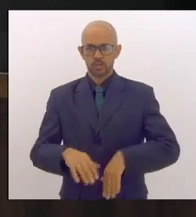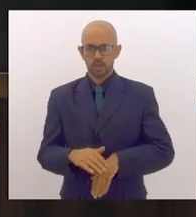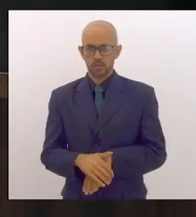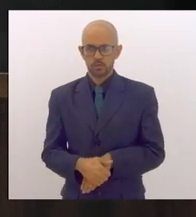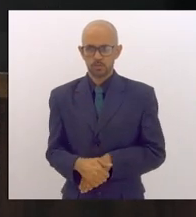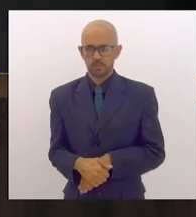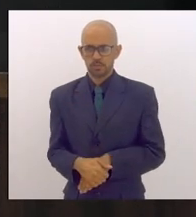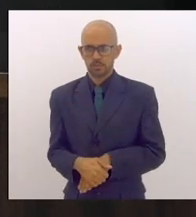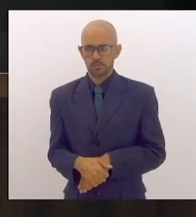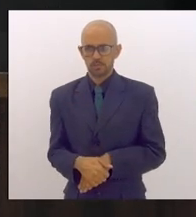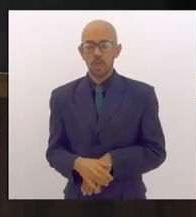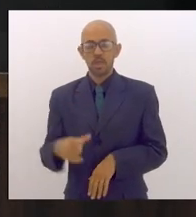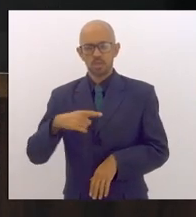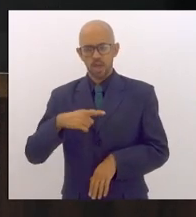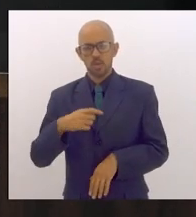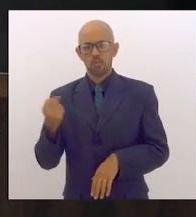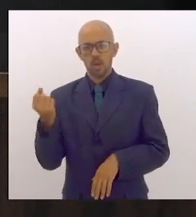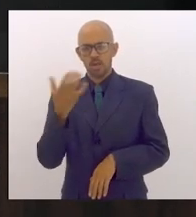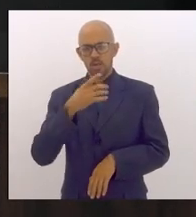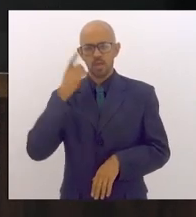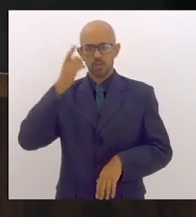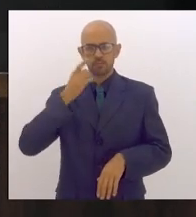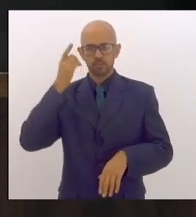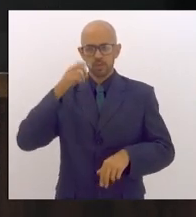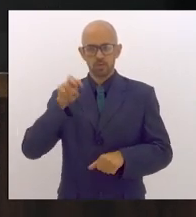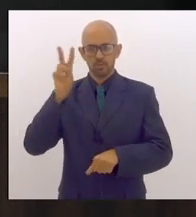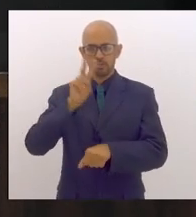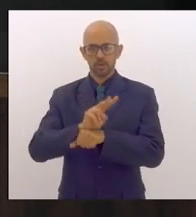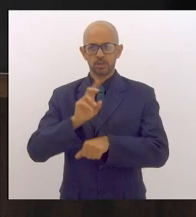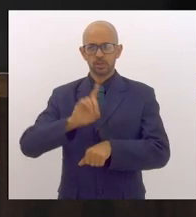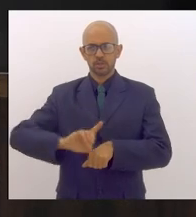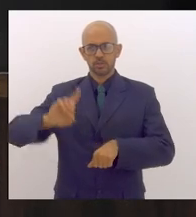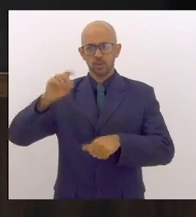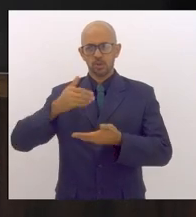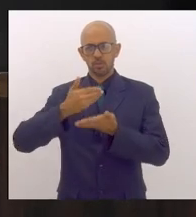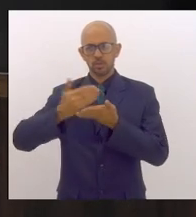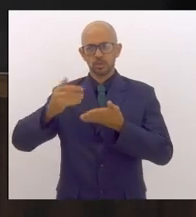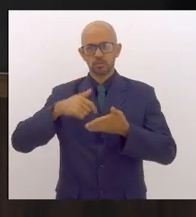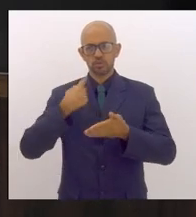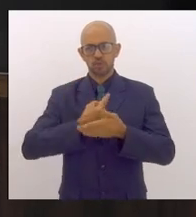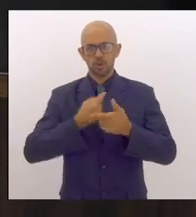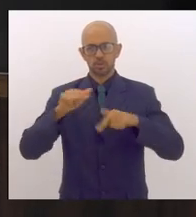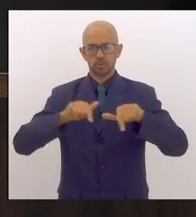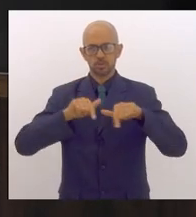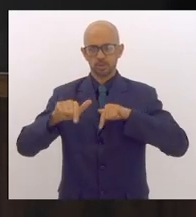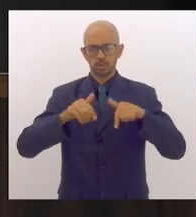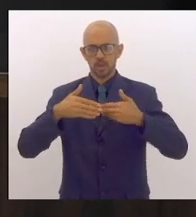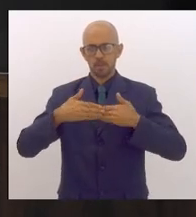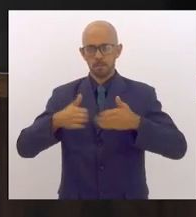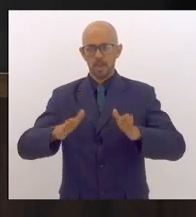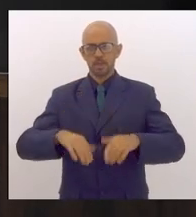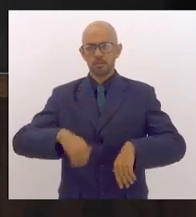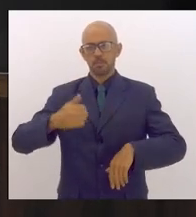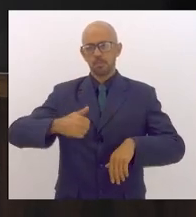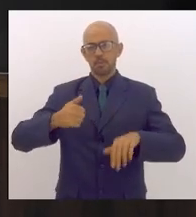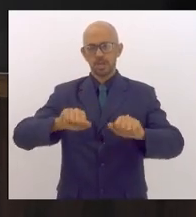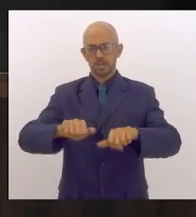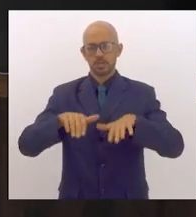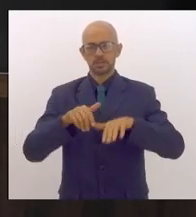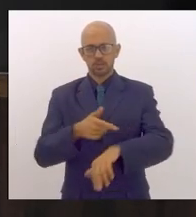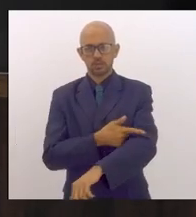encerrado. Havendo número legal e sobre a proteção de Deus, iniciamos os nossos trabalhos. Está aberta a primeira sessão extraordinária do